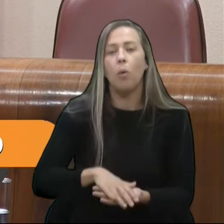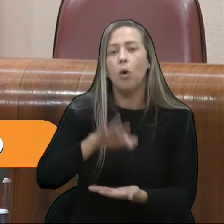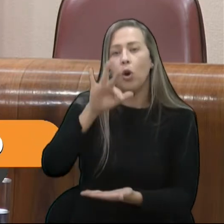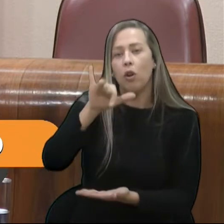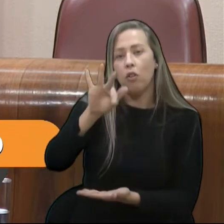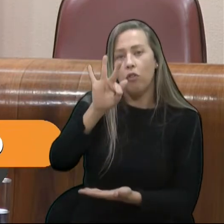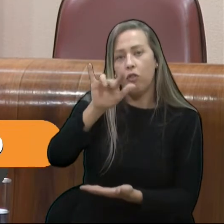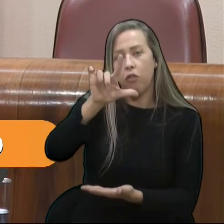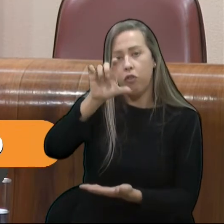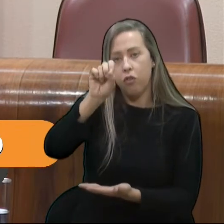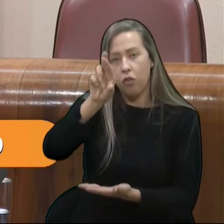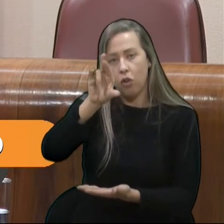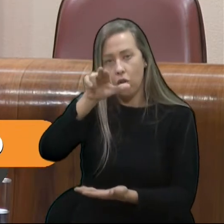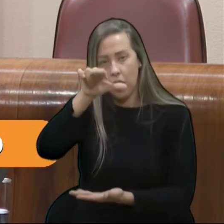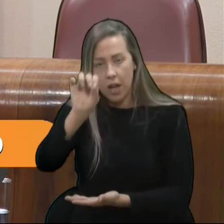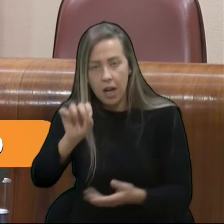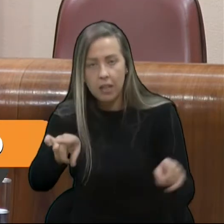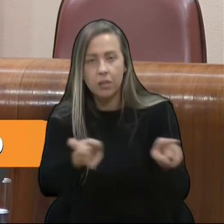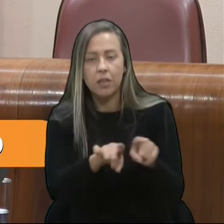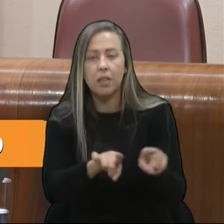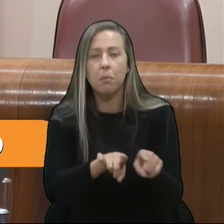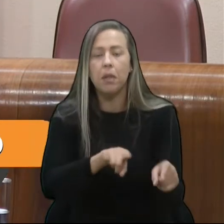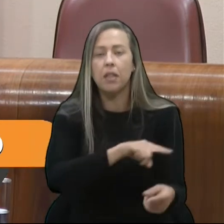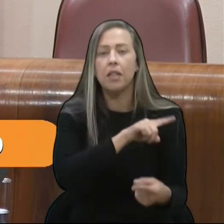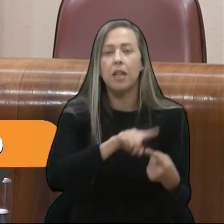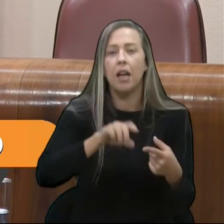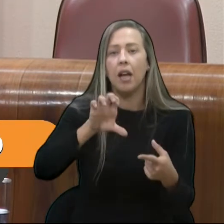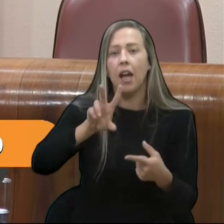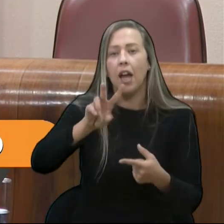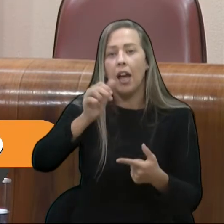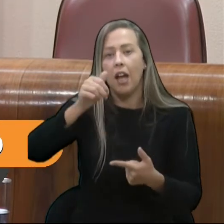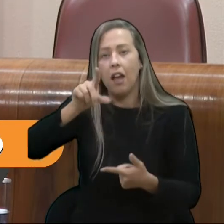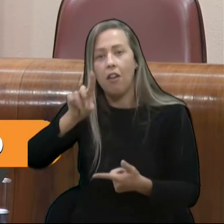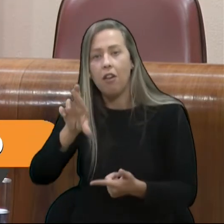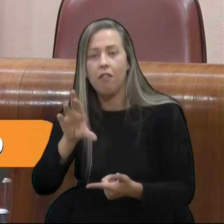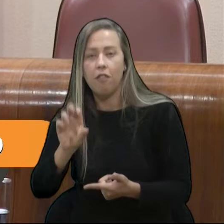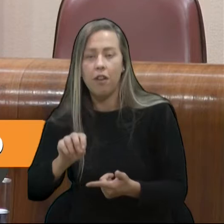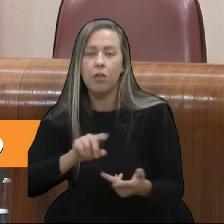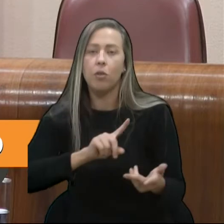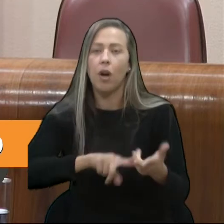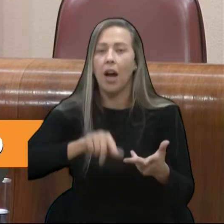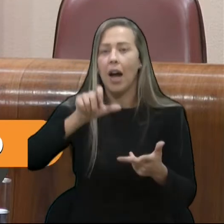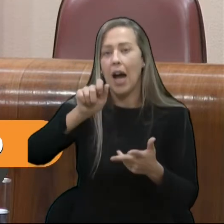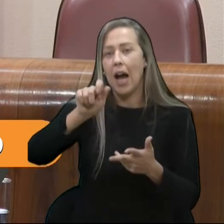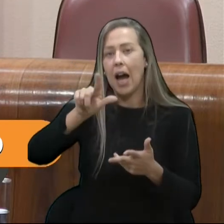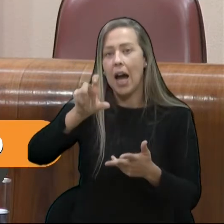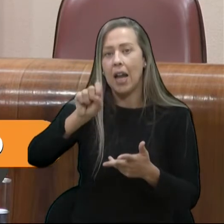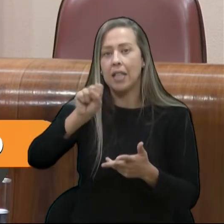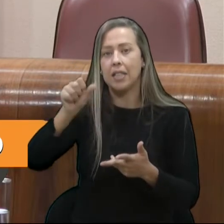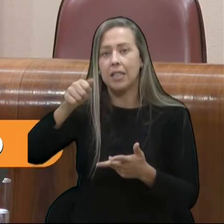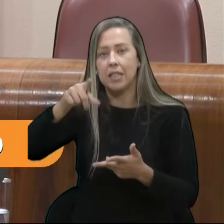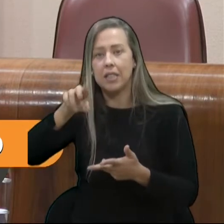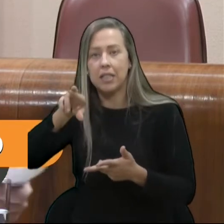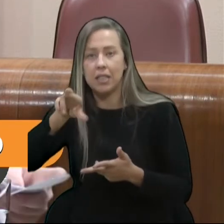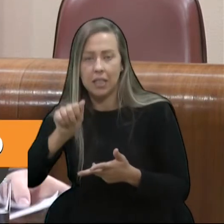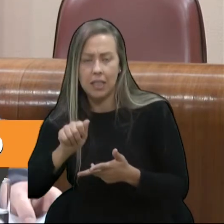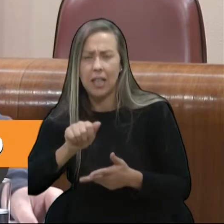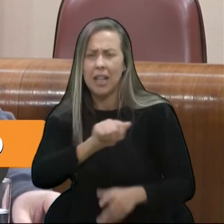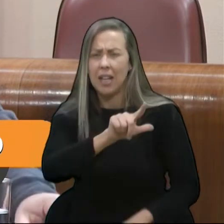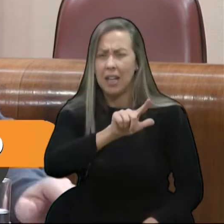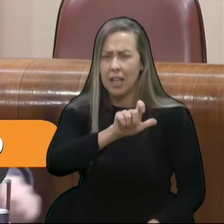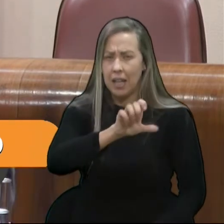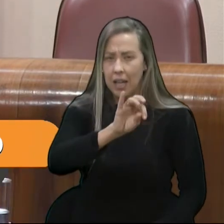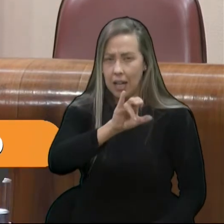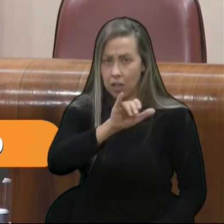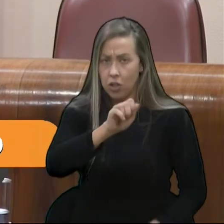Filho, também os jornalistas Evandro Fontana e Alessandra Reck. Letícia, tem mais